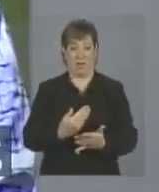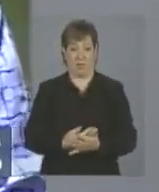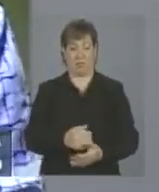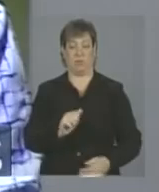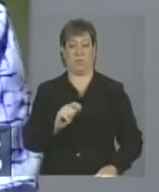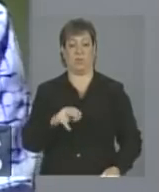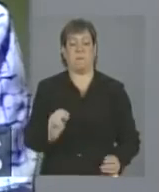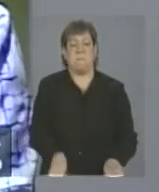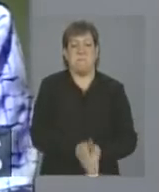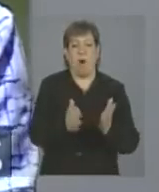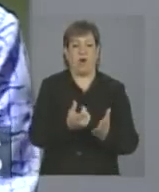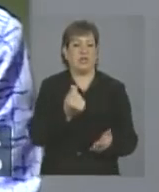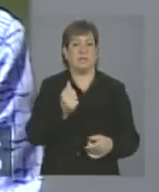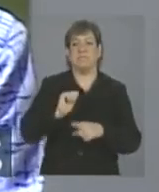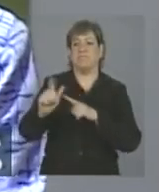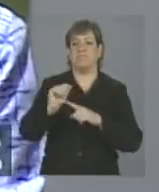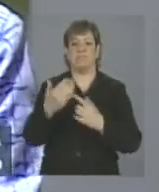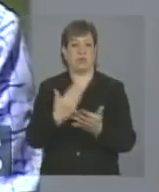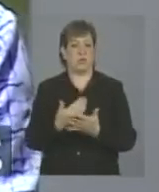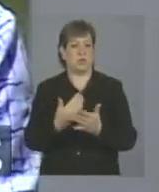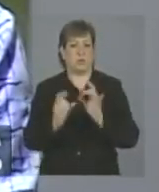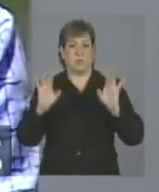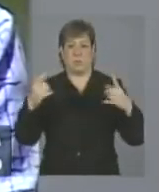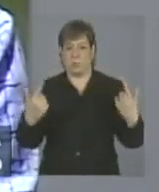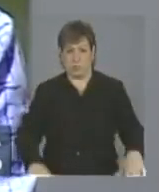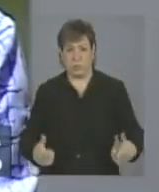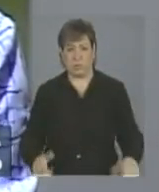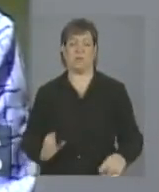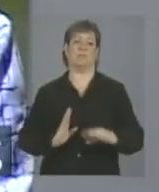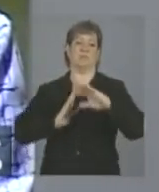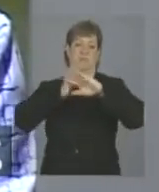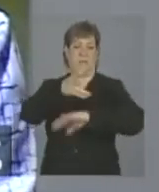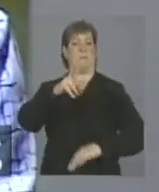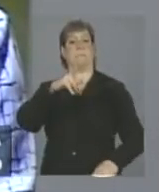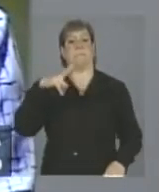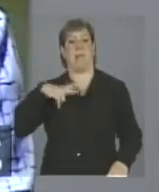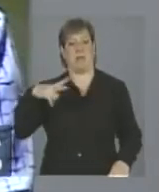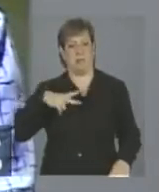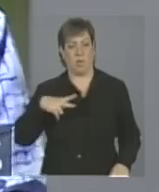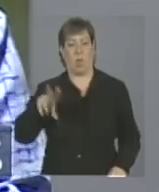mais pobre a escolas privadas universitárias,